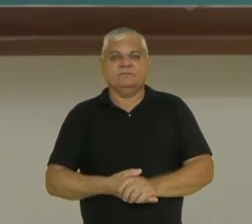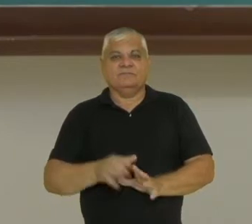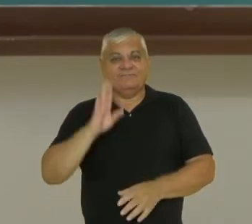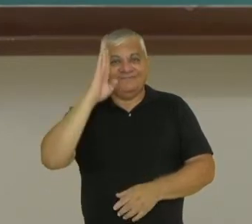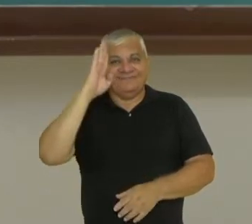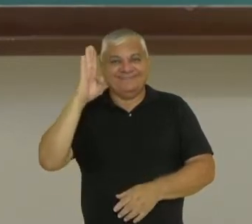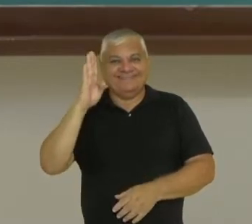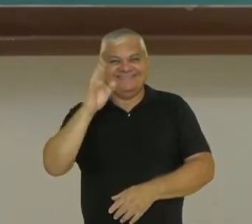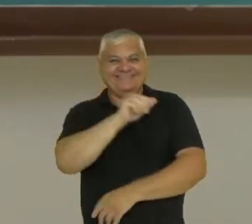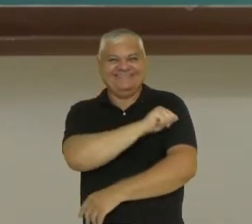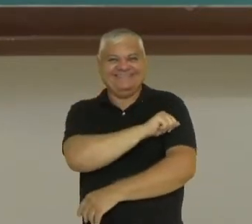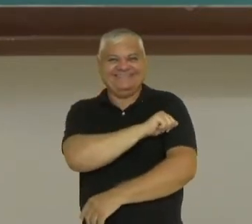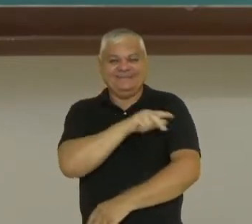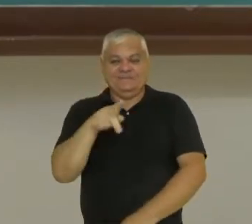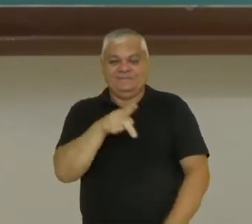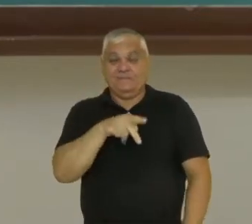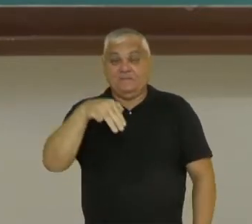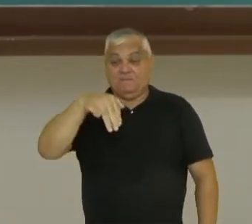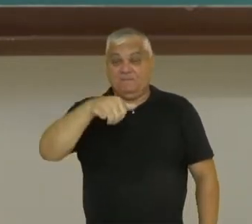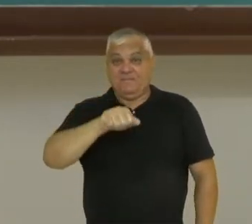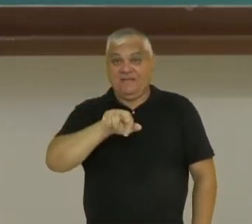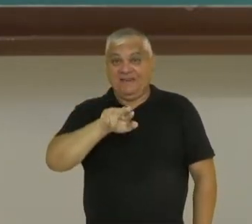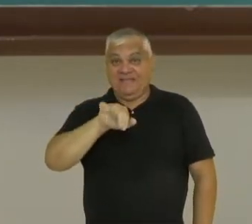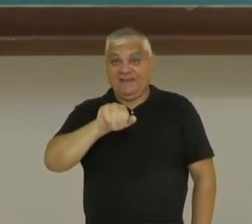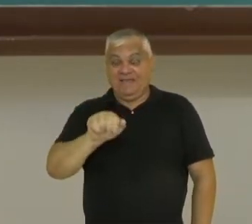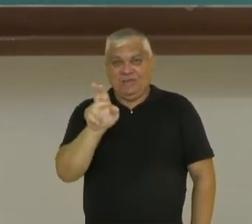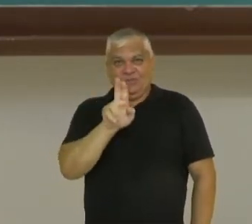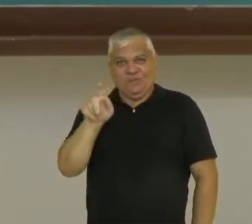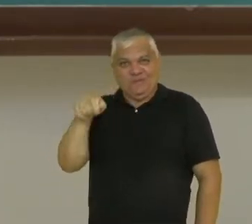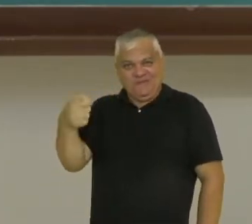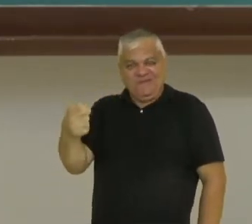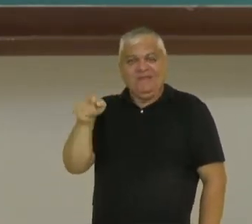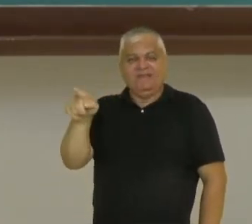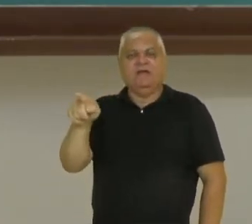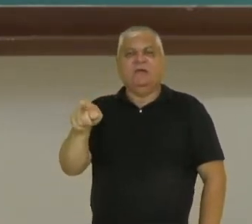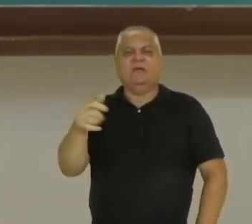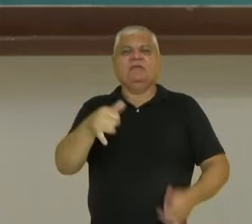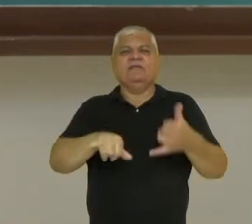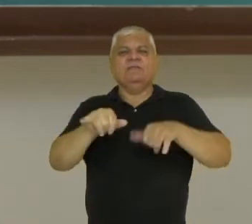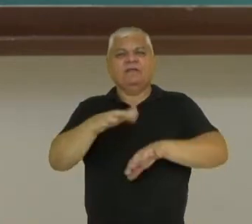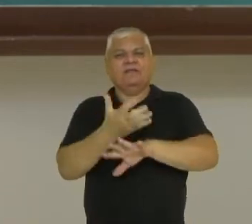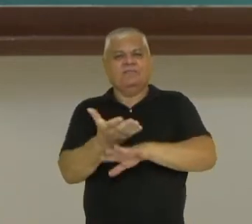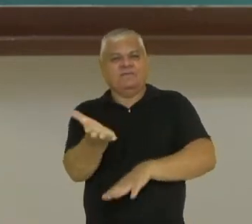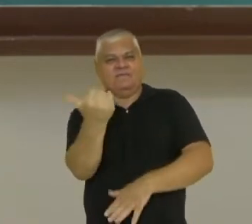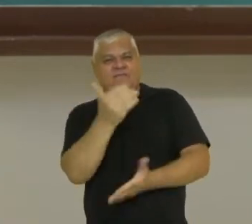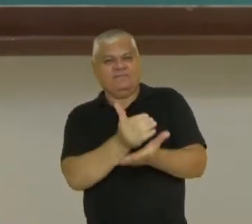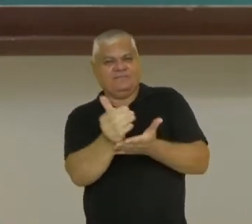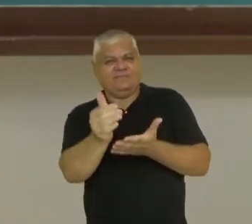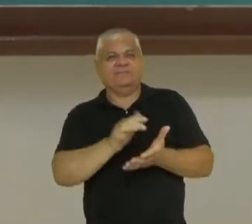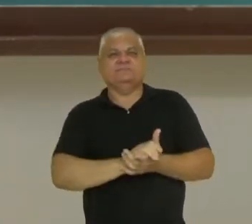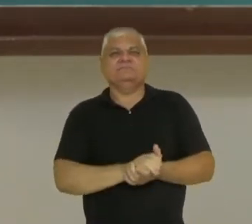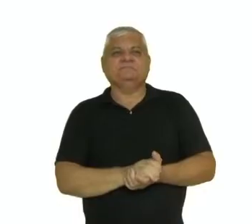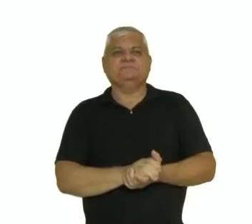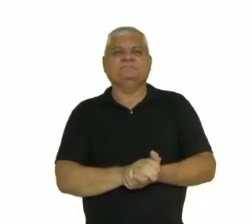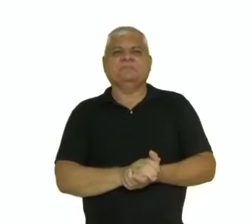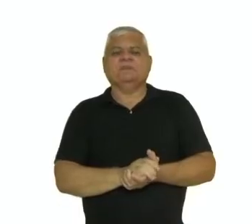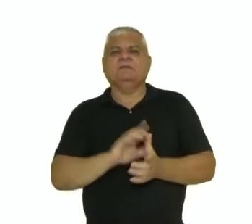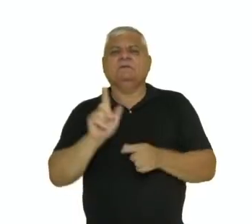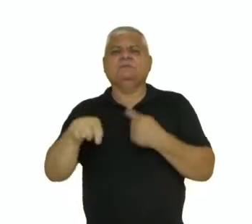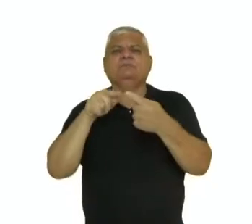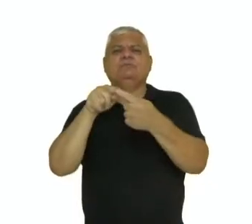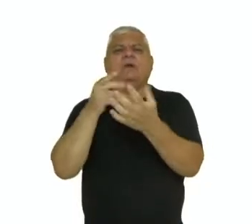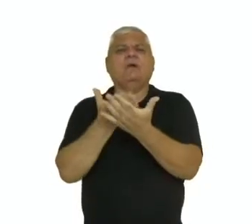Olá, alunos! Eu sou a professora Marília e esta é a aula de Química. Vamos começar? Então, quais são